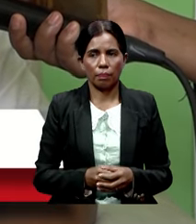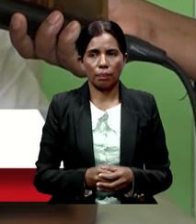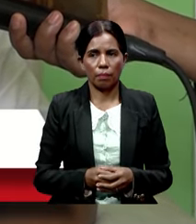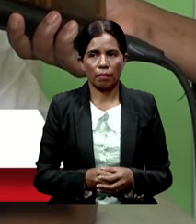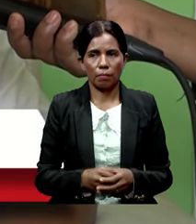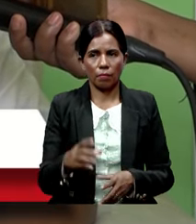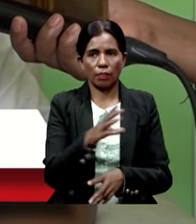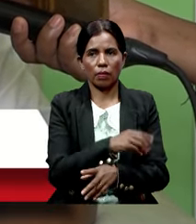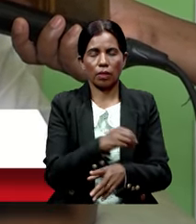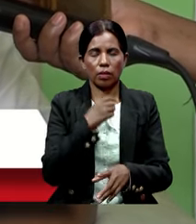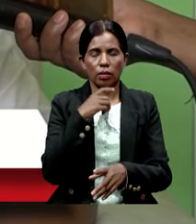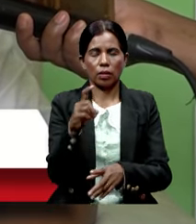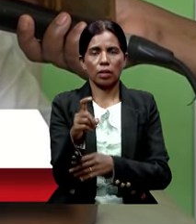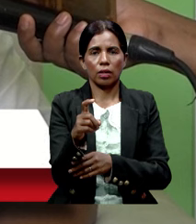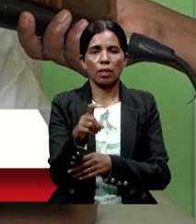aram ke bias wida kai